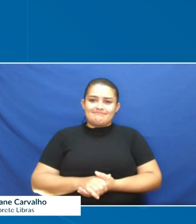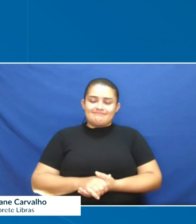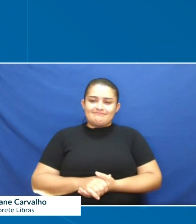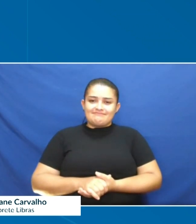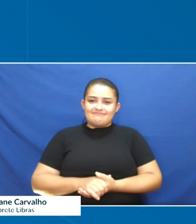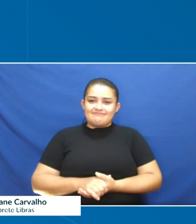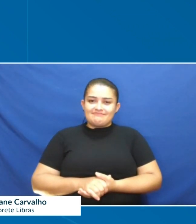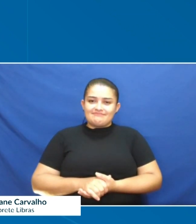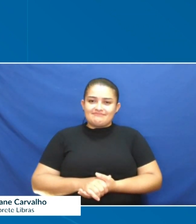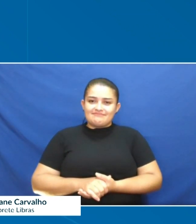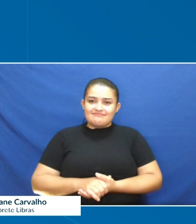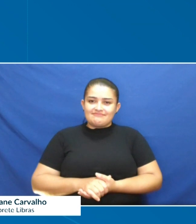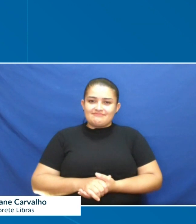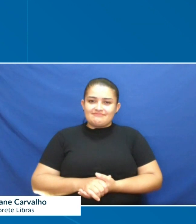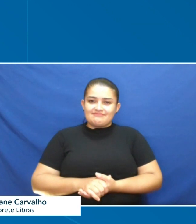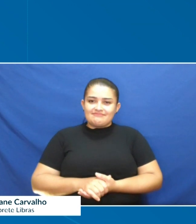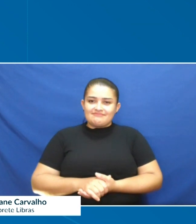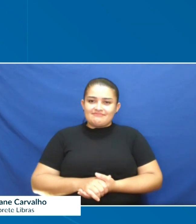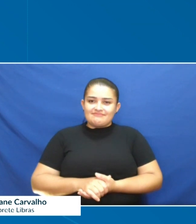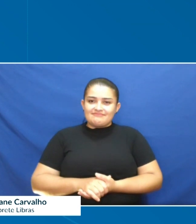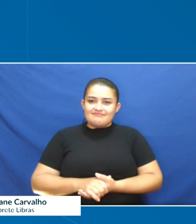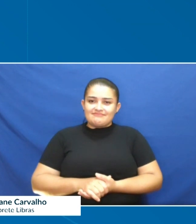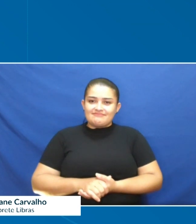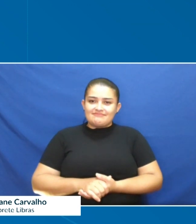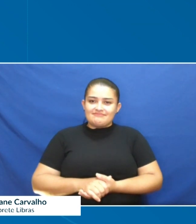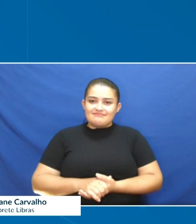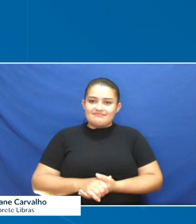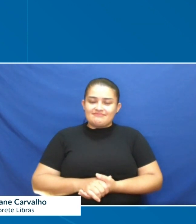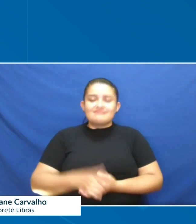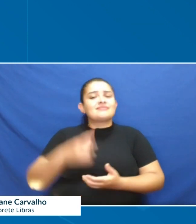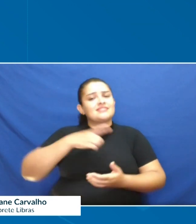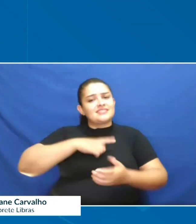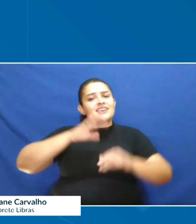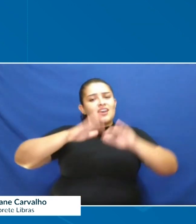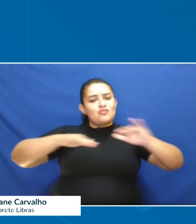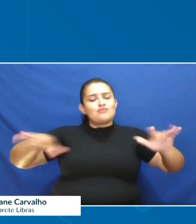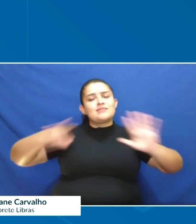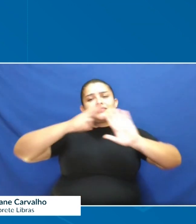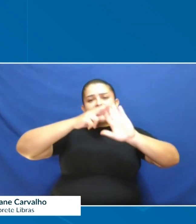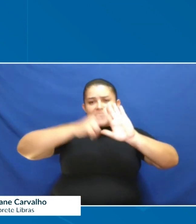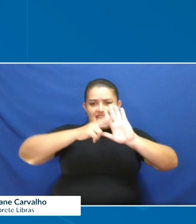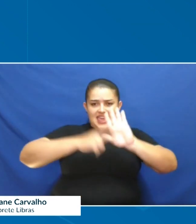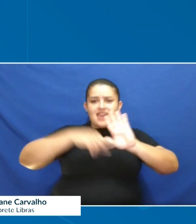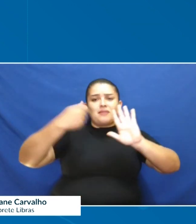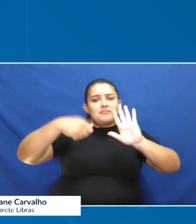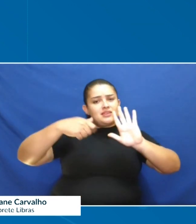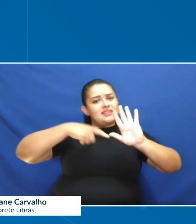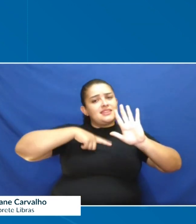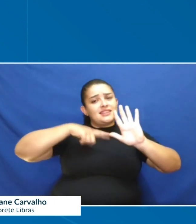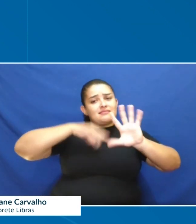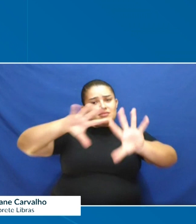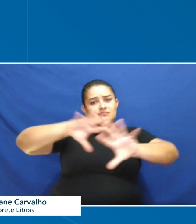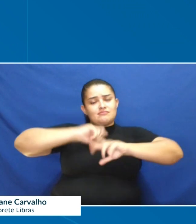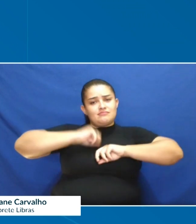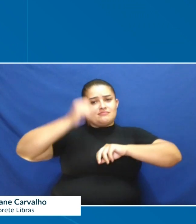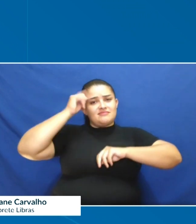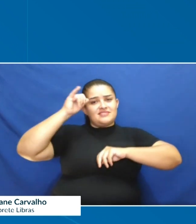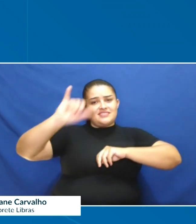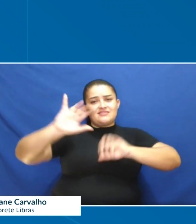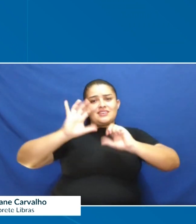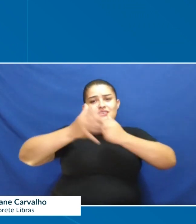perigo. Mas tem que ter pelo menos alguma padronização para não ter contaminação, evitar uma